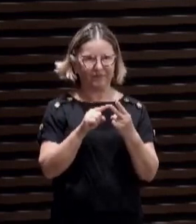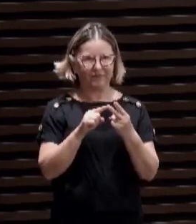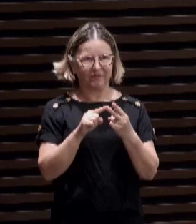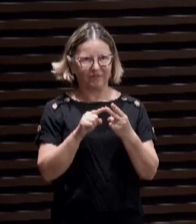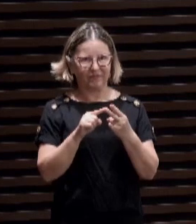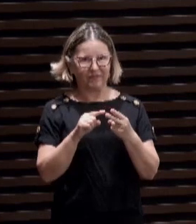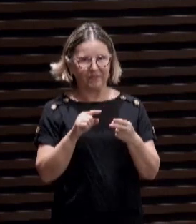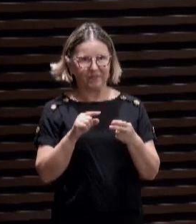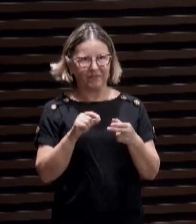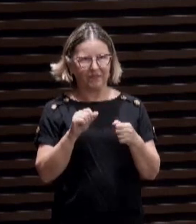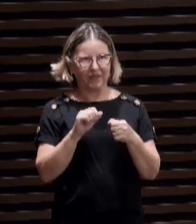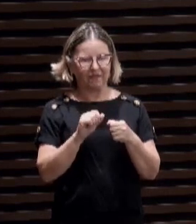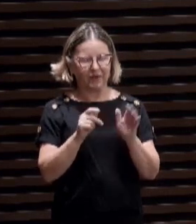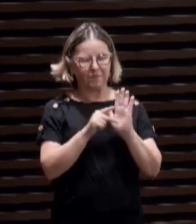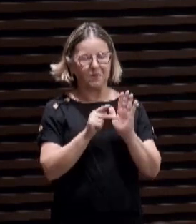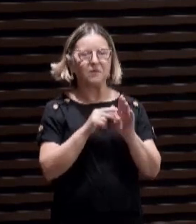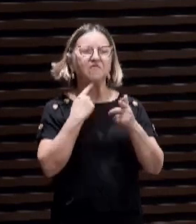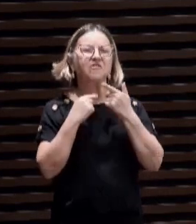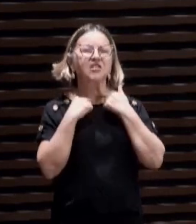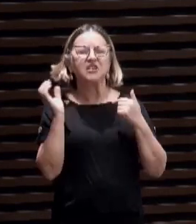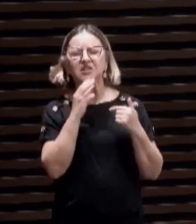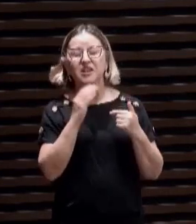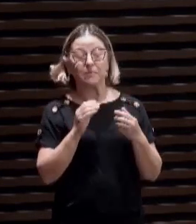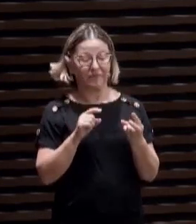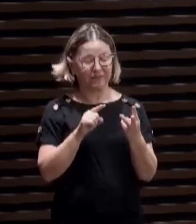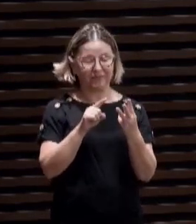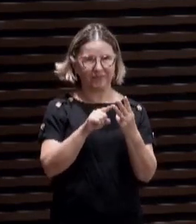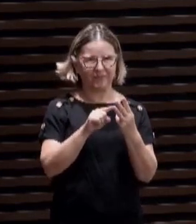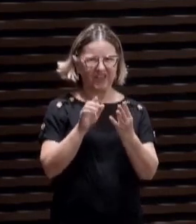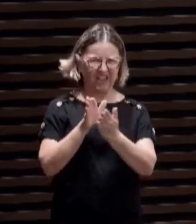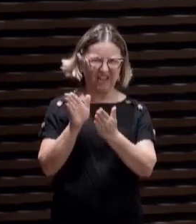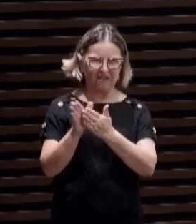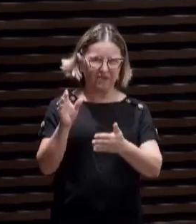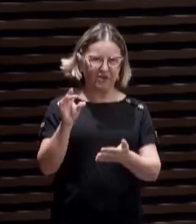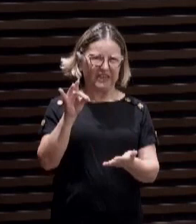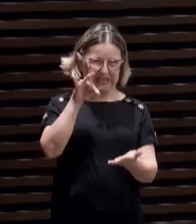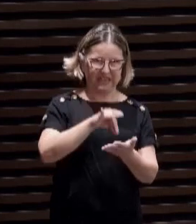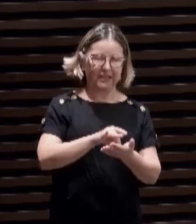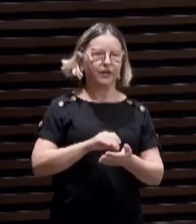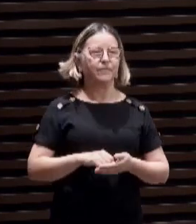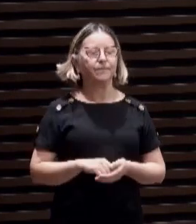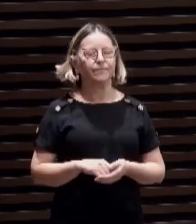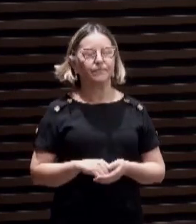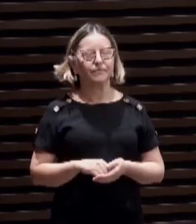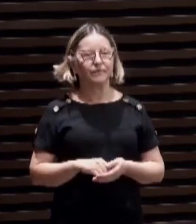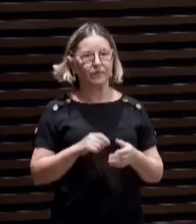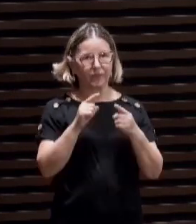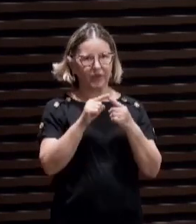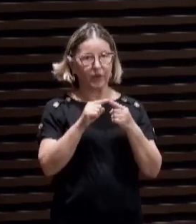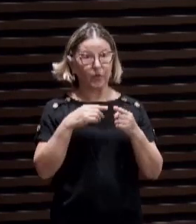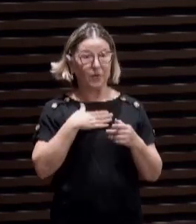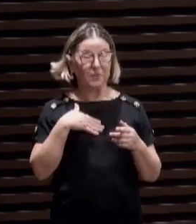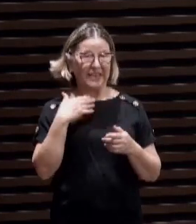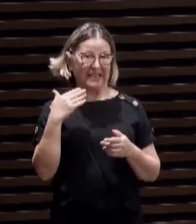suas vontades e a fuga da realidade. O prazer imediato está ligado a